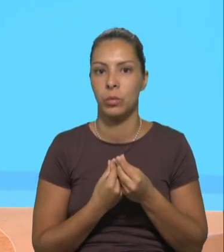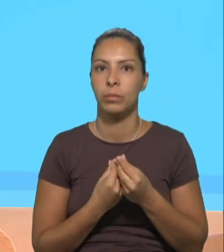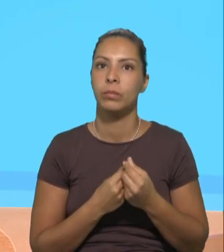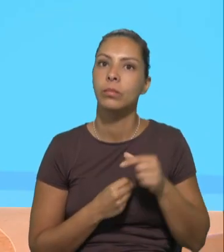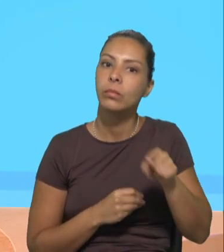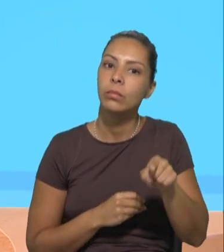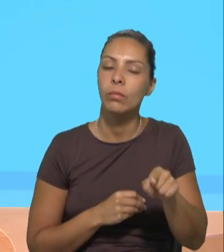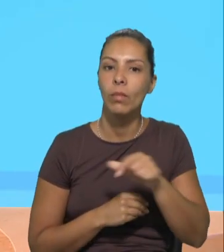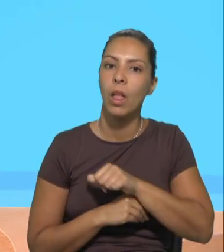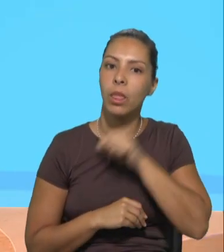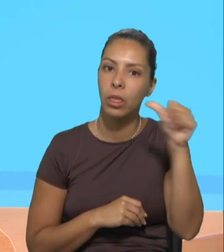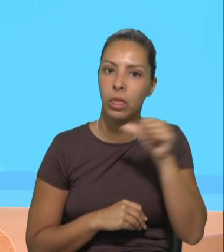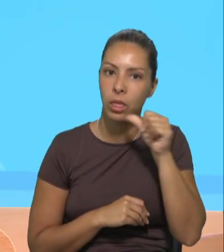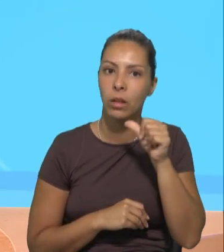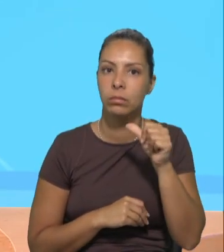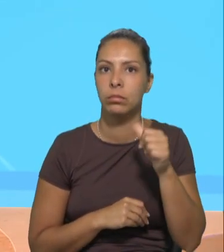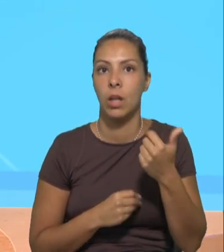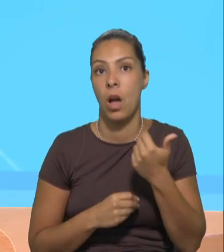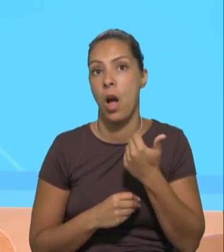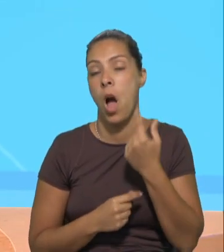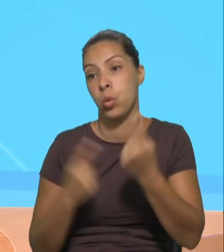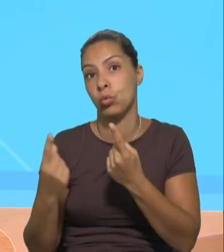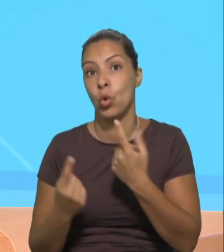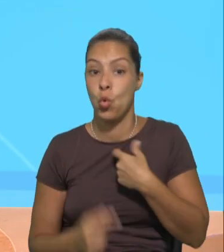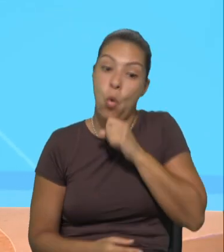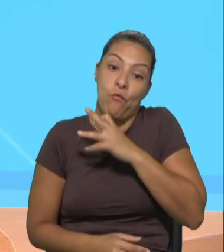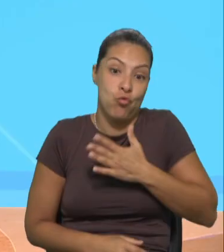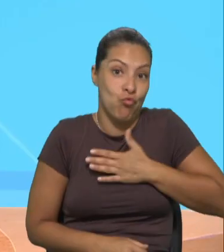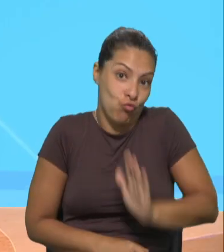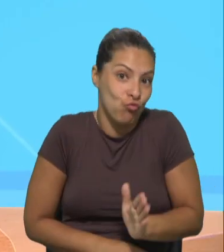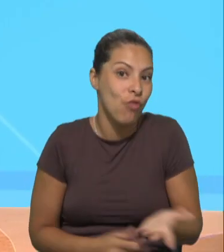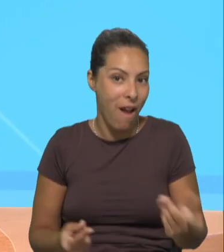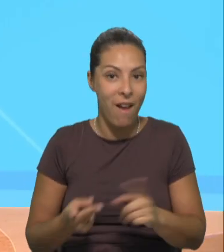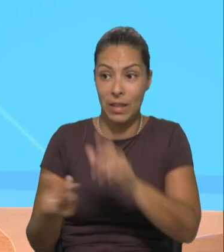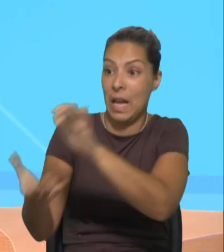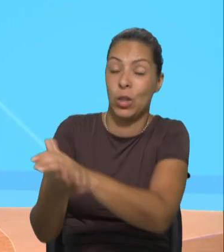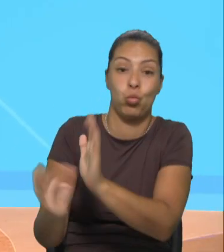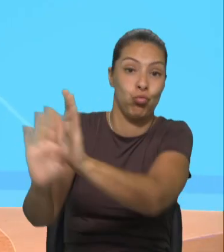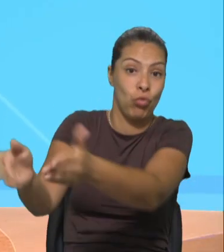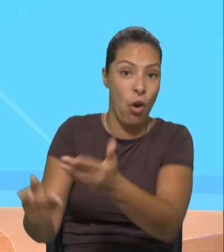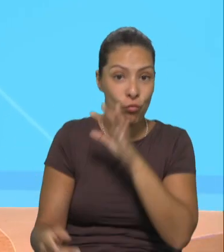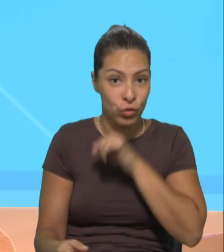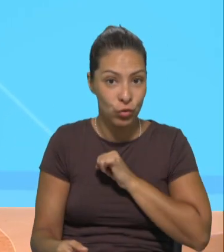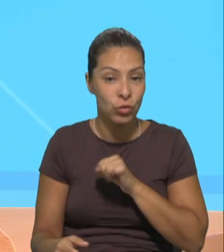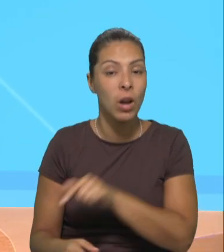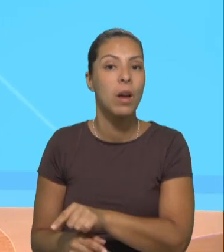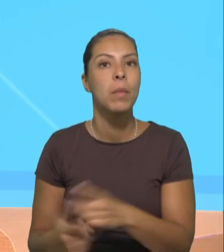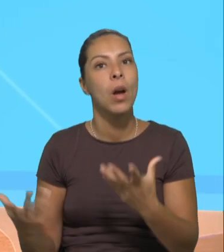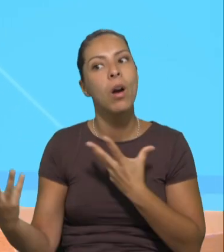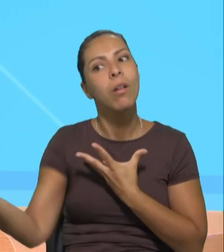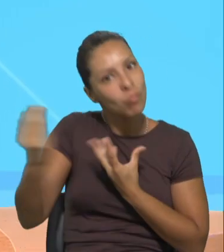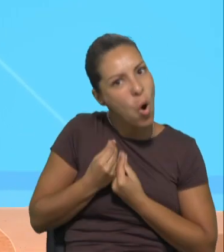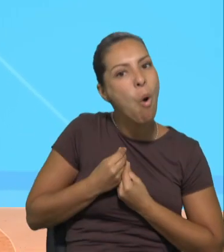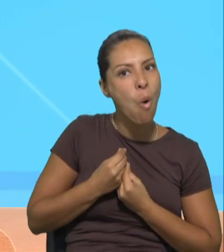maneira que, enfim, já estão casados, já sou avô, e no entanto, eles gostam de passar férias